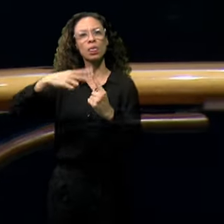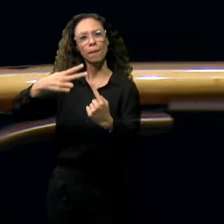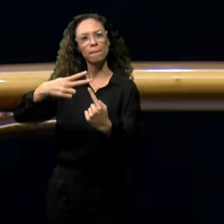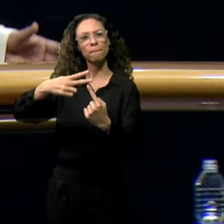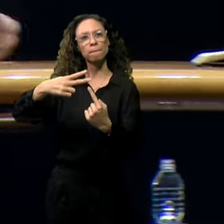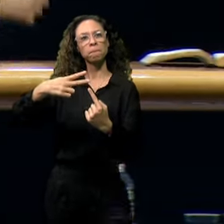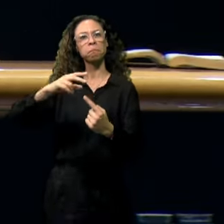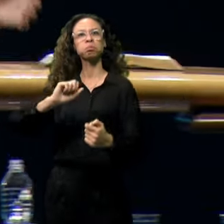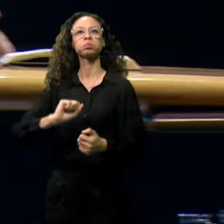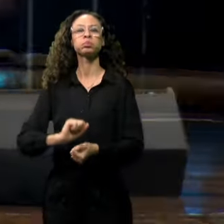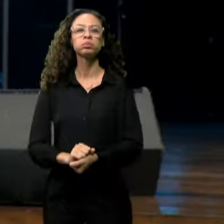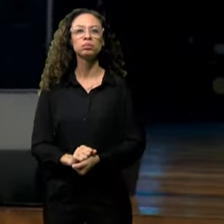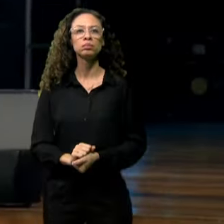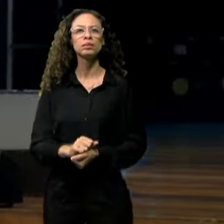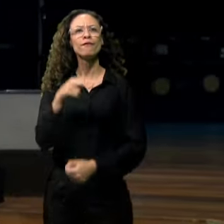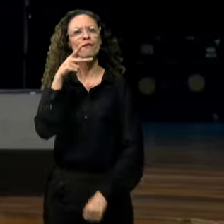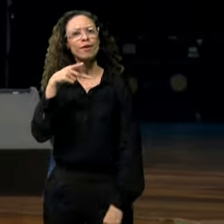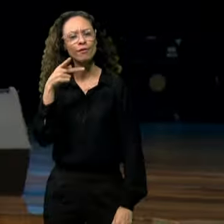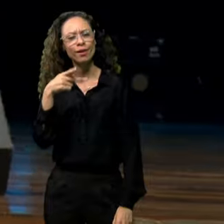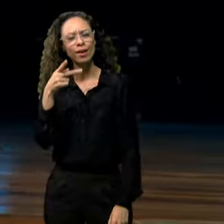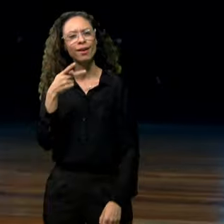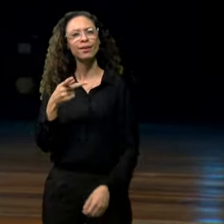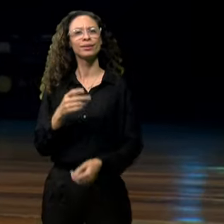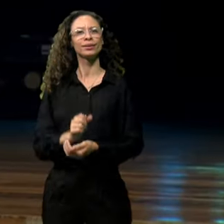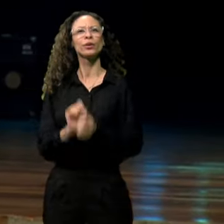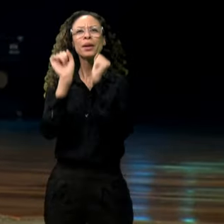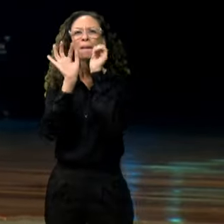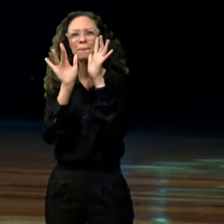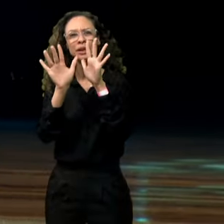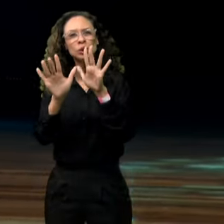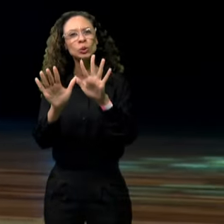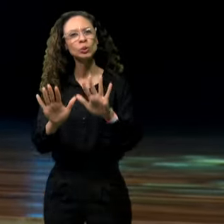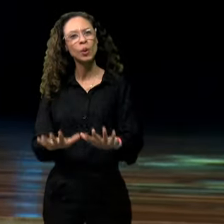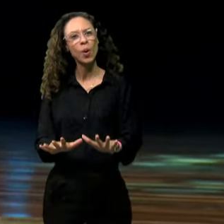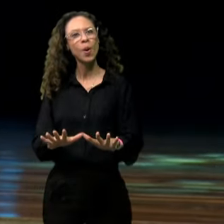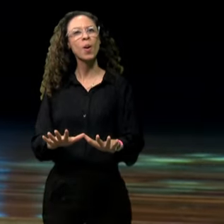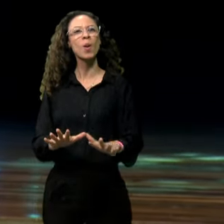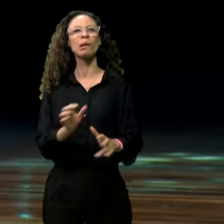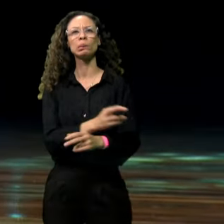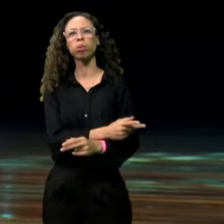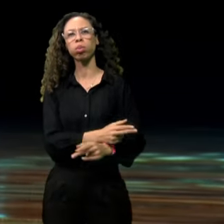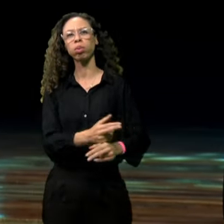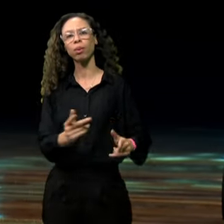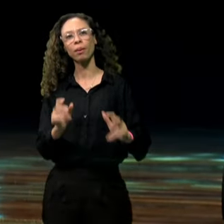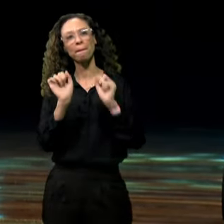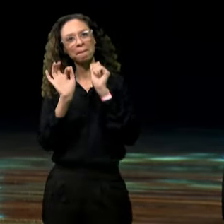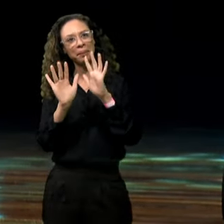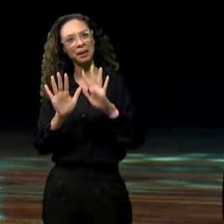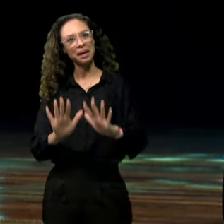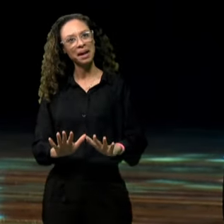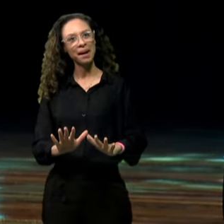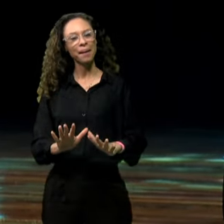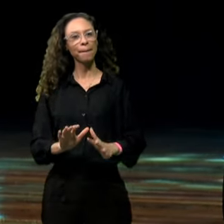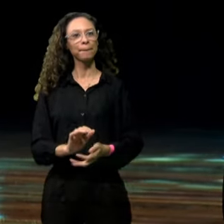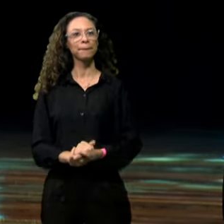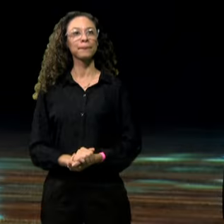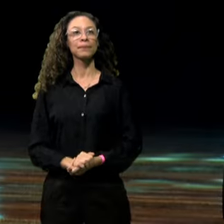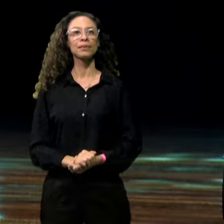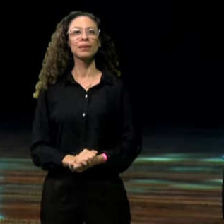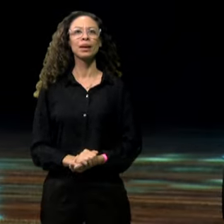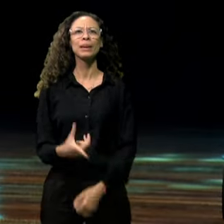a benção e amiguinha que ele começa a falar e dizer que os abençoa e todas essas coisas ele disse uma expressão